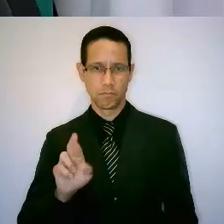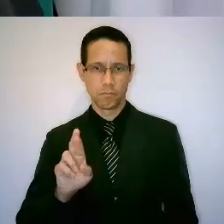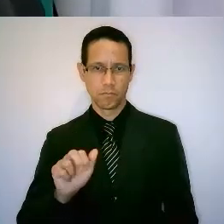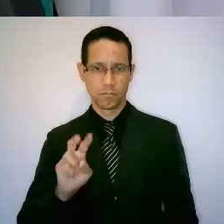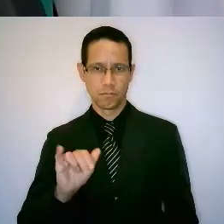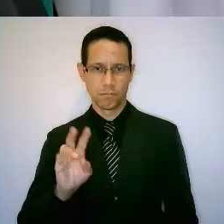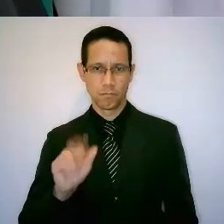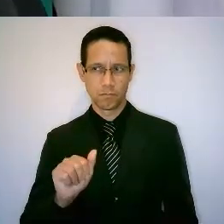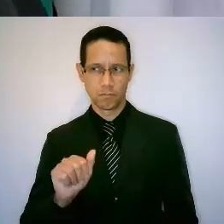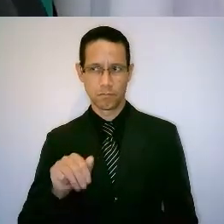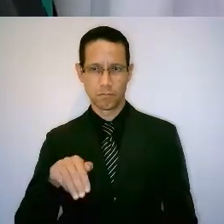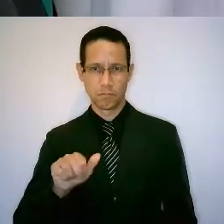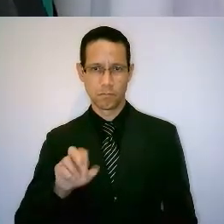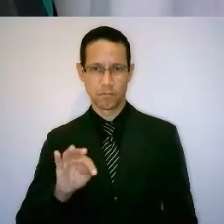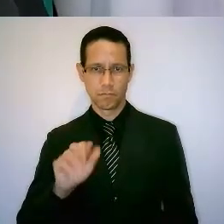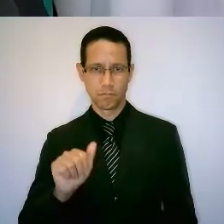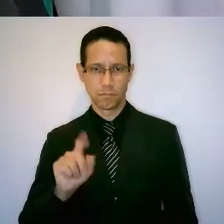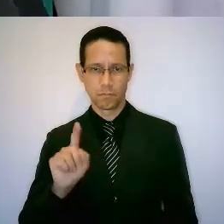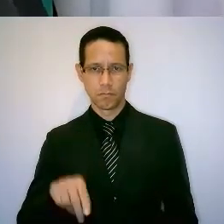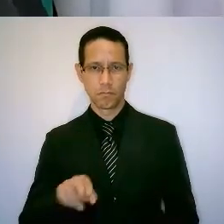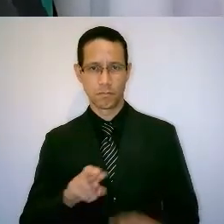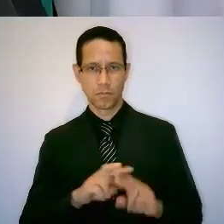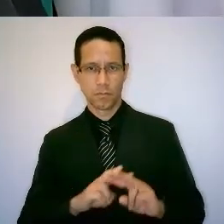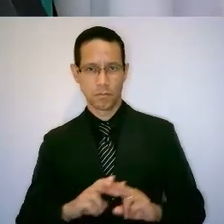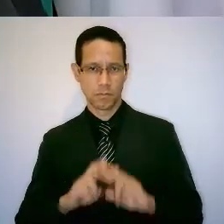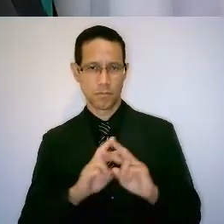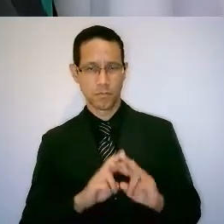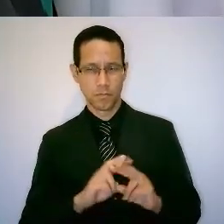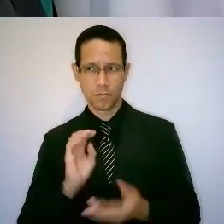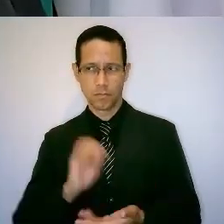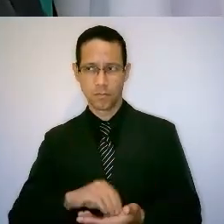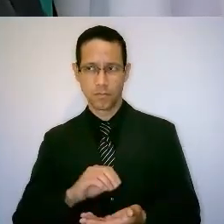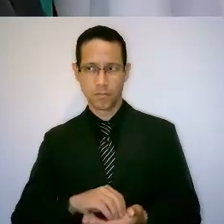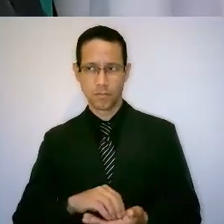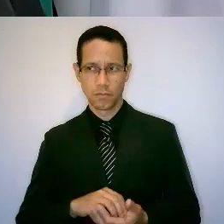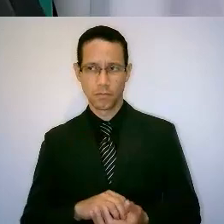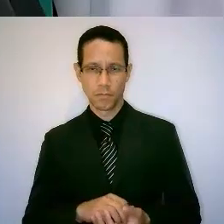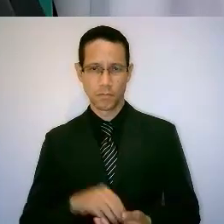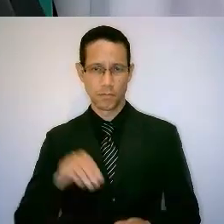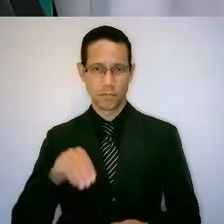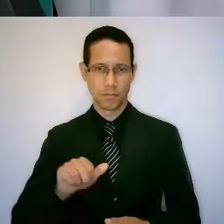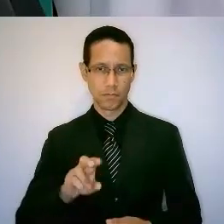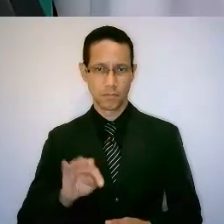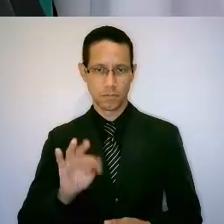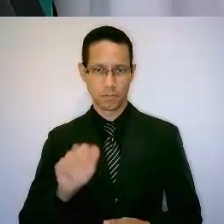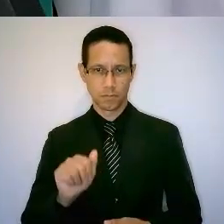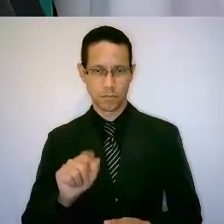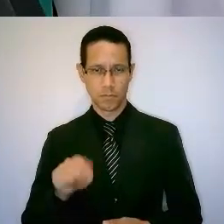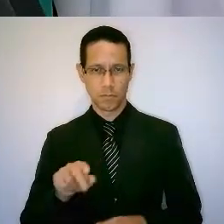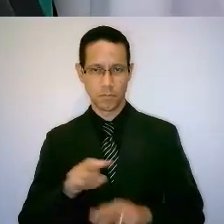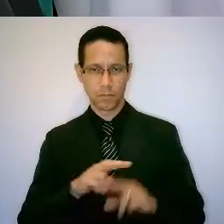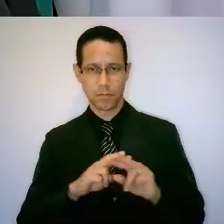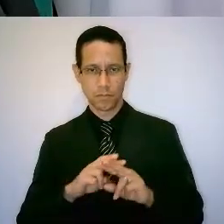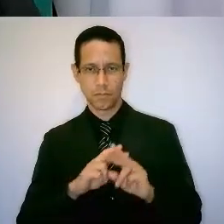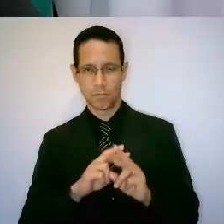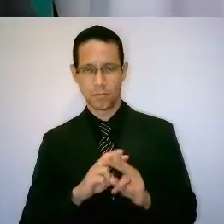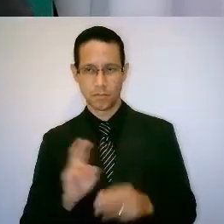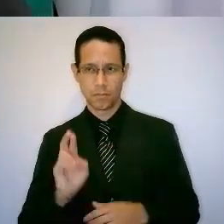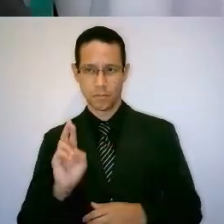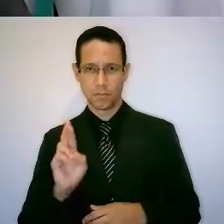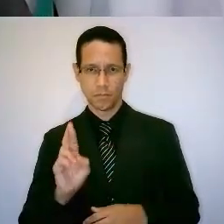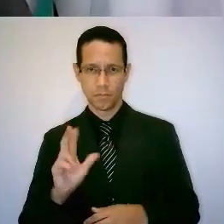como revisora e fica faltando tão somente o vogal então Dra Marta é revisora aqueles dois que ela está